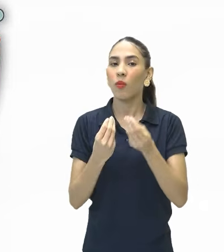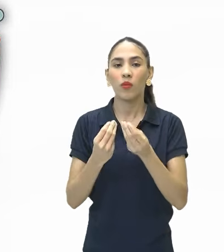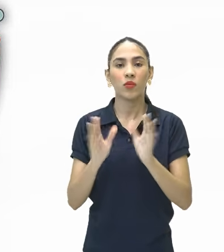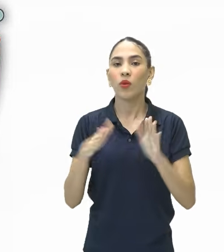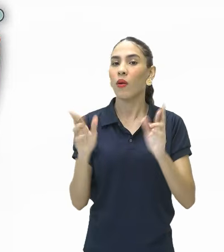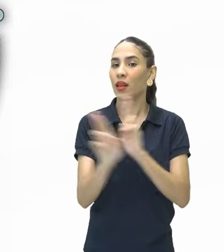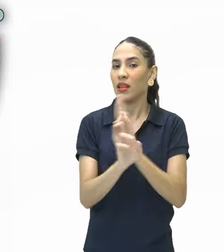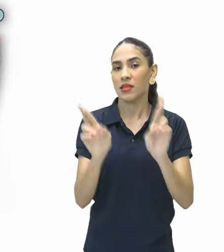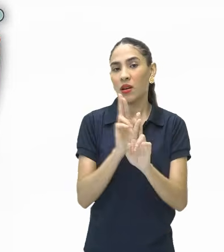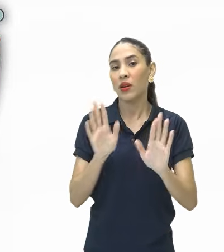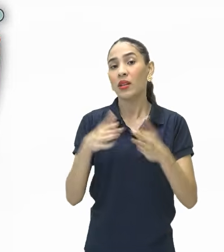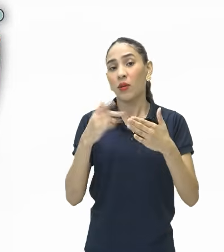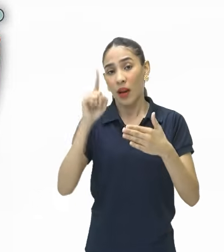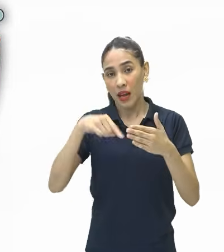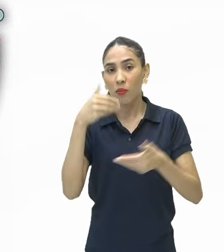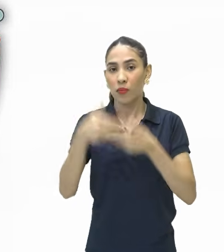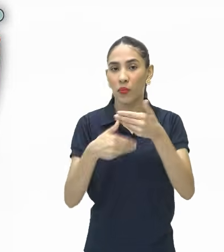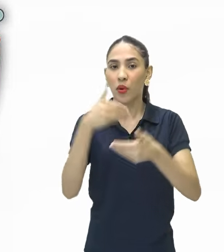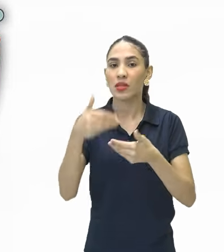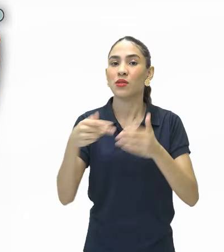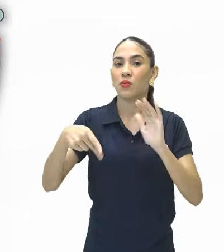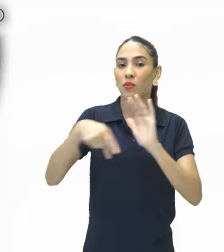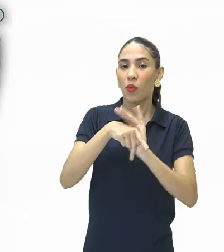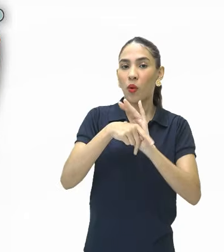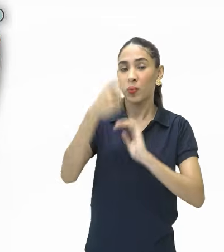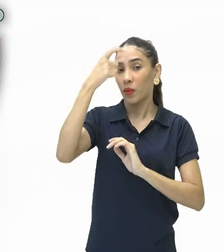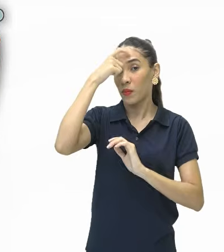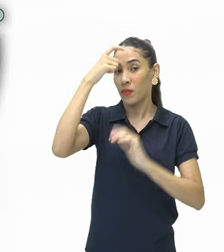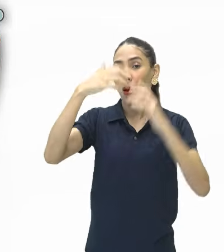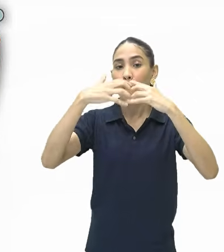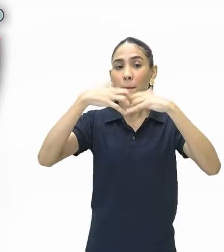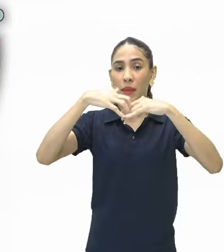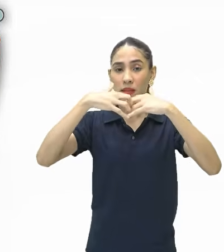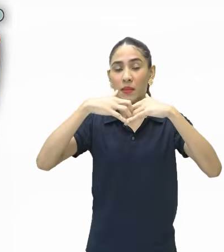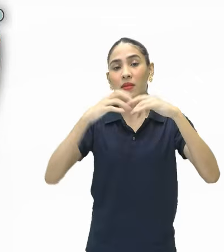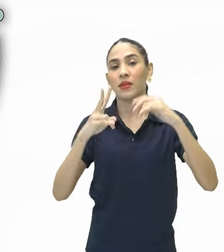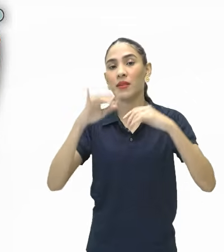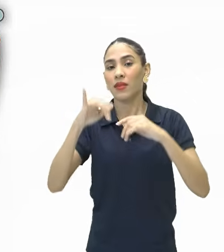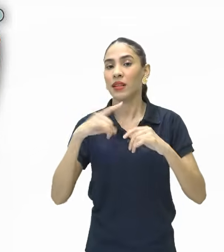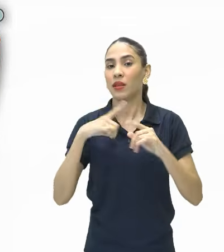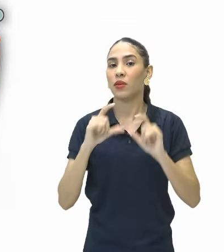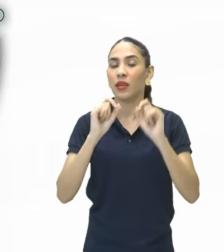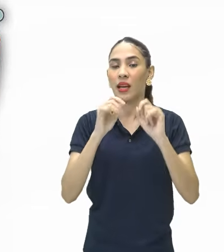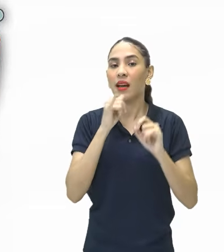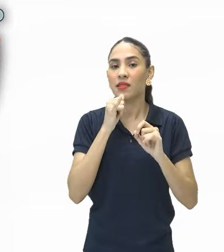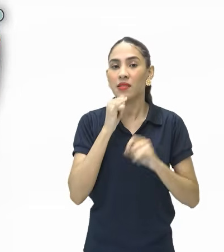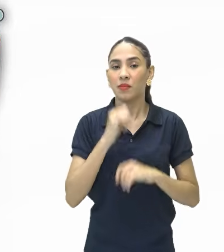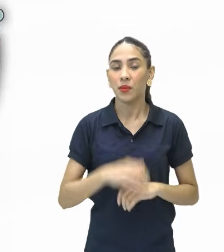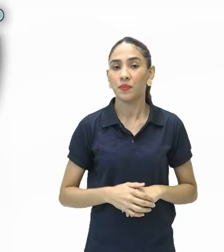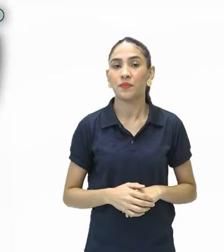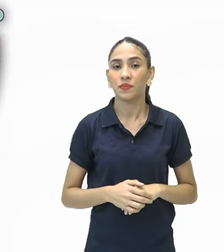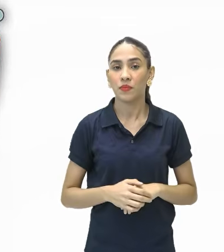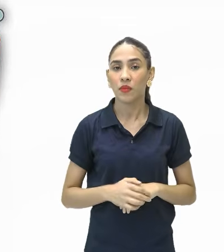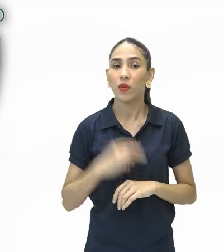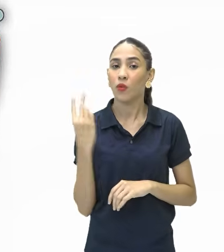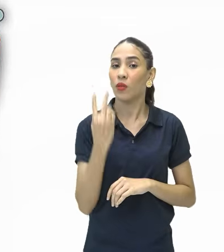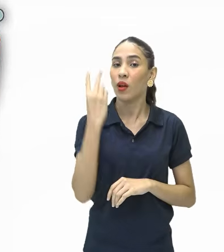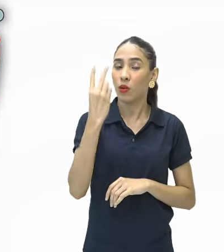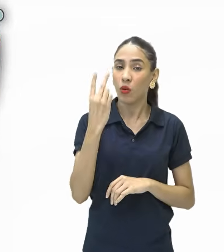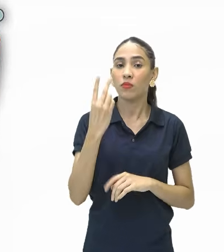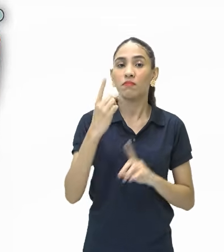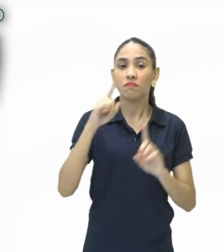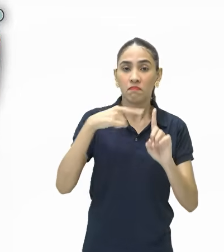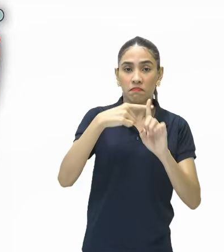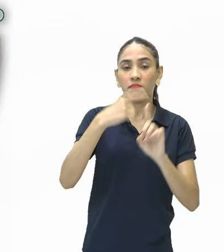Então, é um processo cognitivo do pensamento que envolve a atribuição de um valor